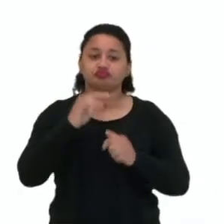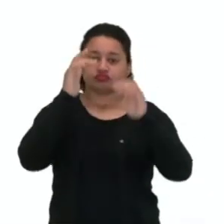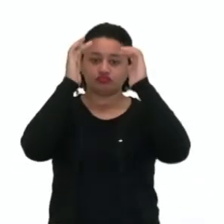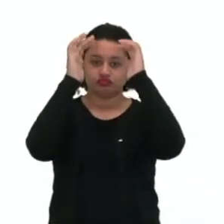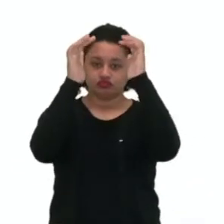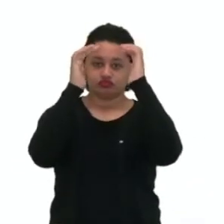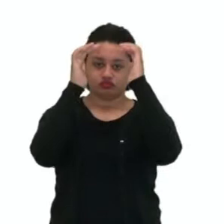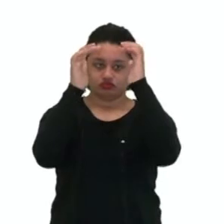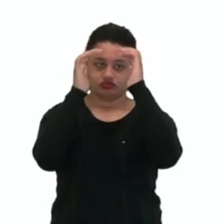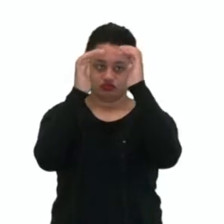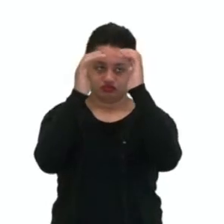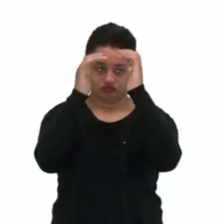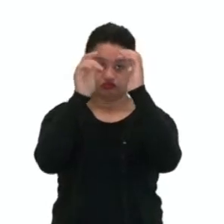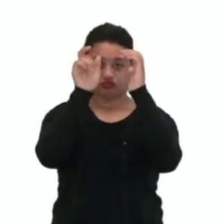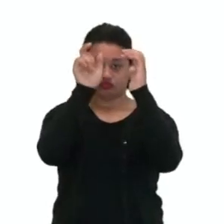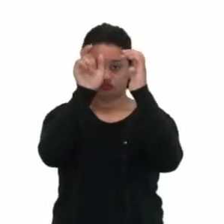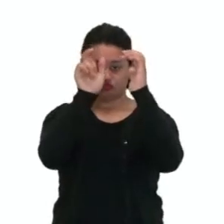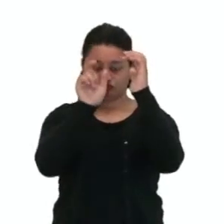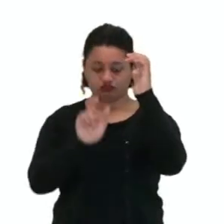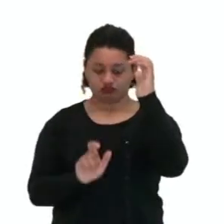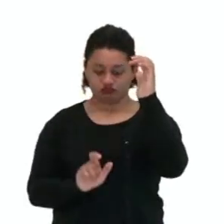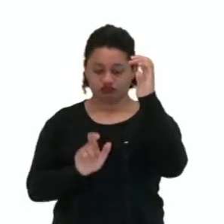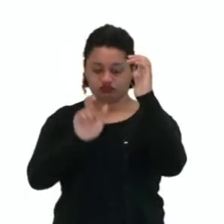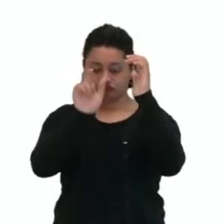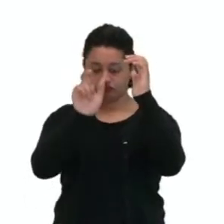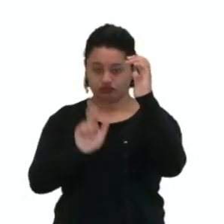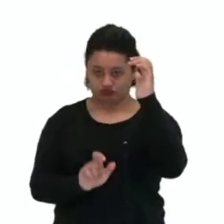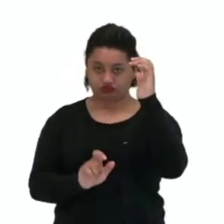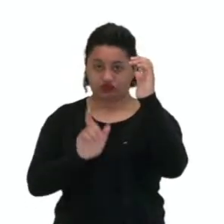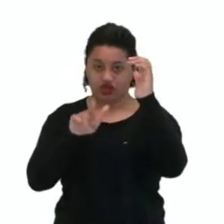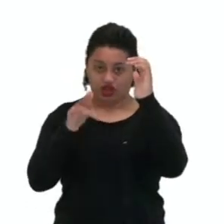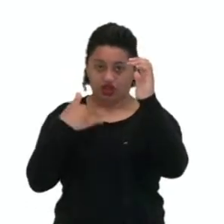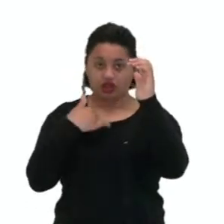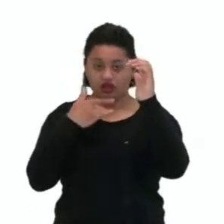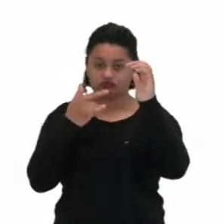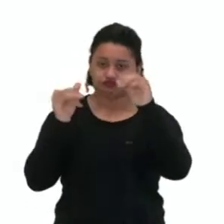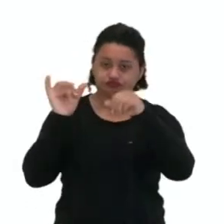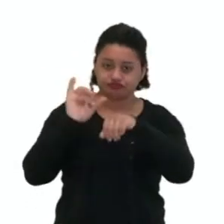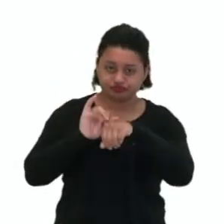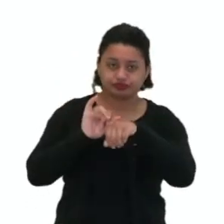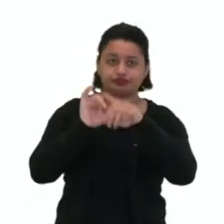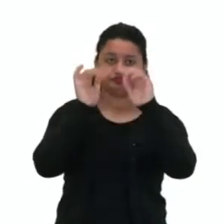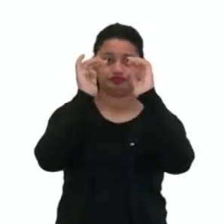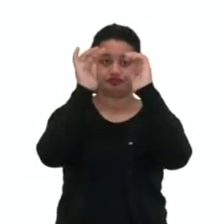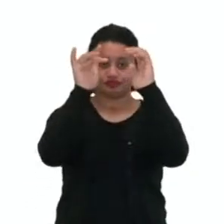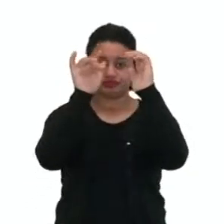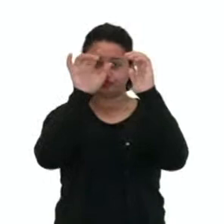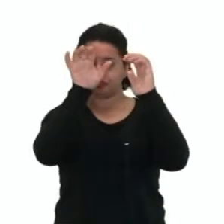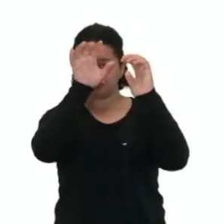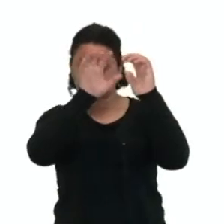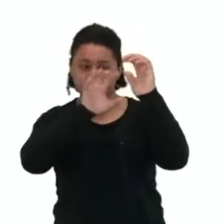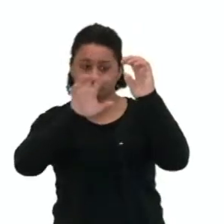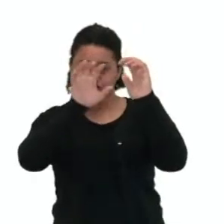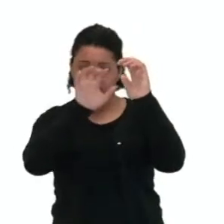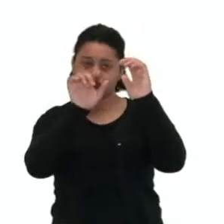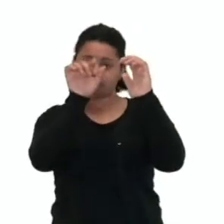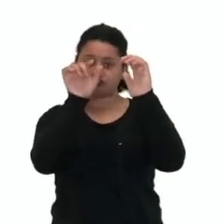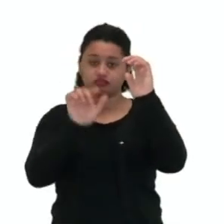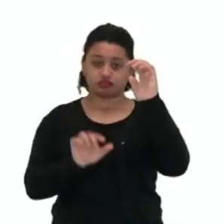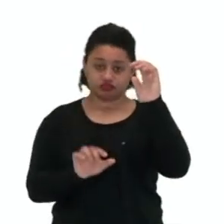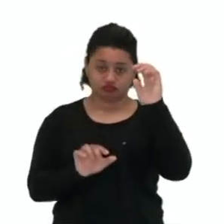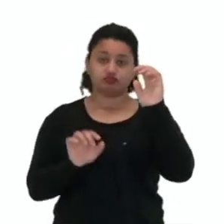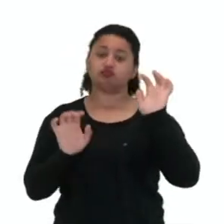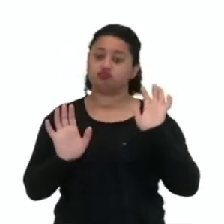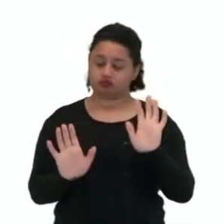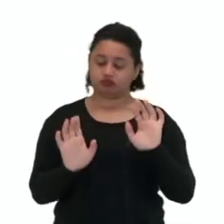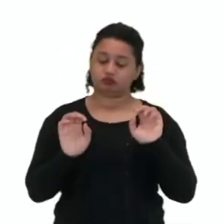central, encéfalo, cerebelo, que é o conjunto de cérebro mais cerebelo, medula espinal,